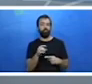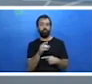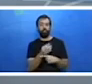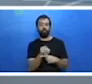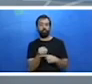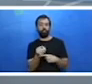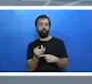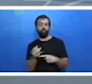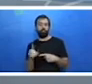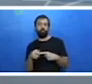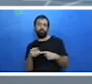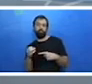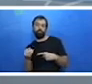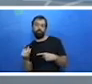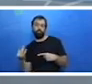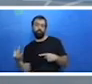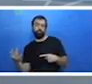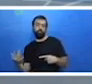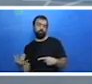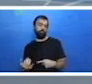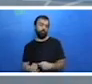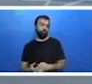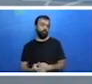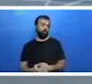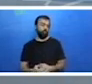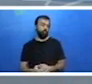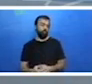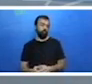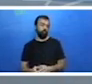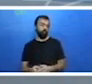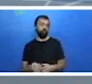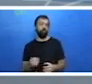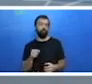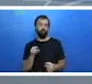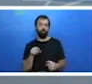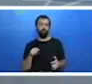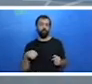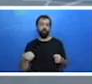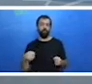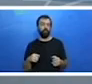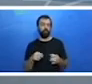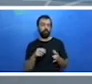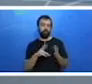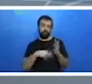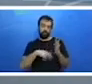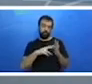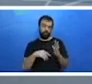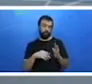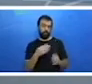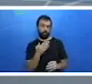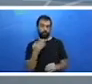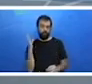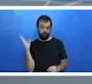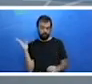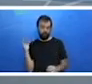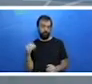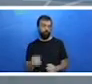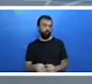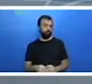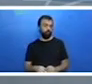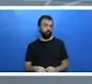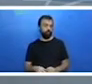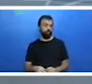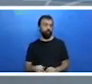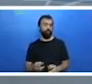dessas páginas em casa com calma, 248 até 256. Resolvemos atividades juntas.